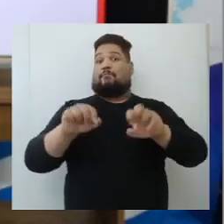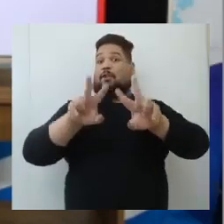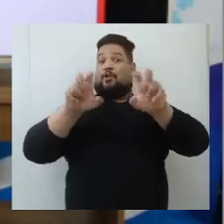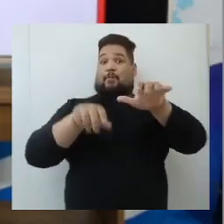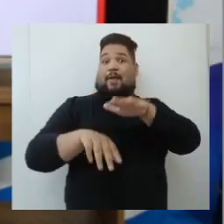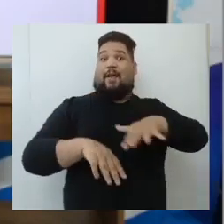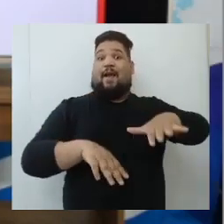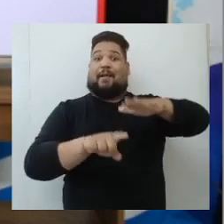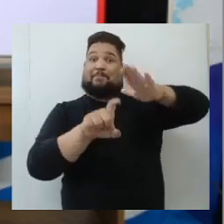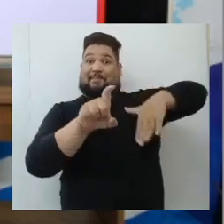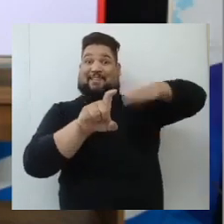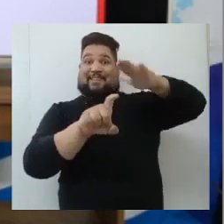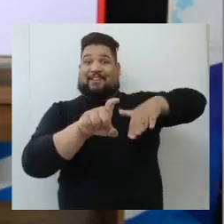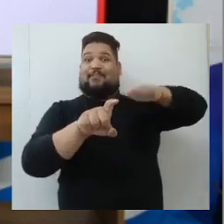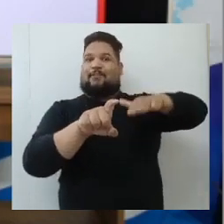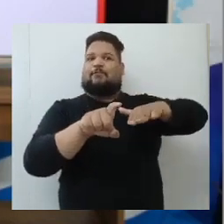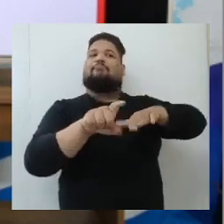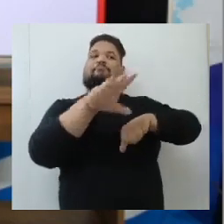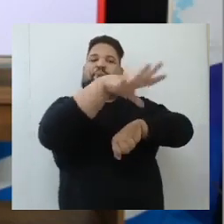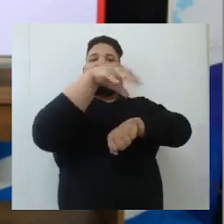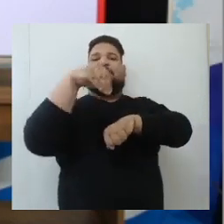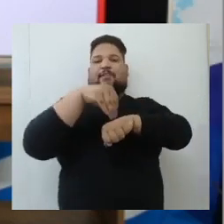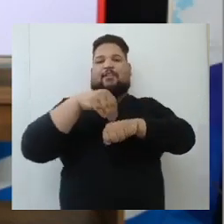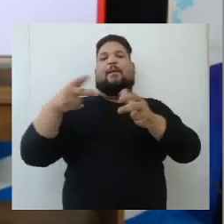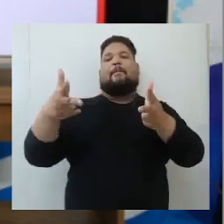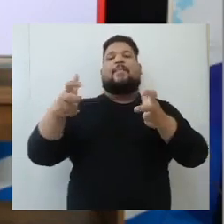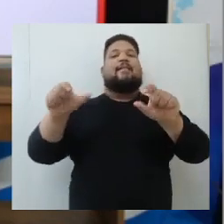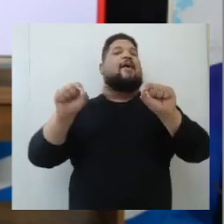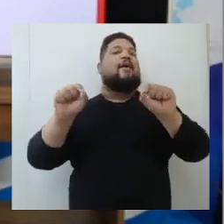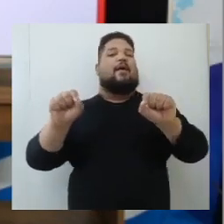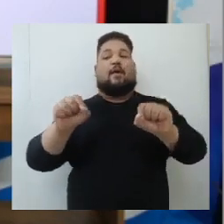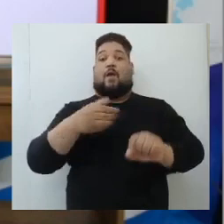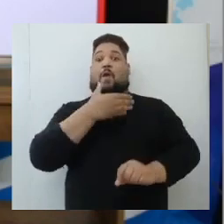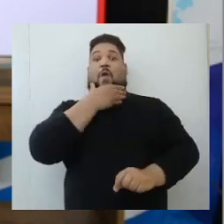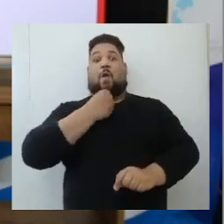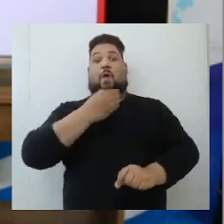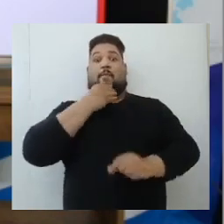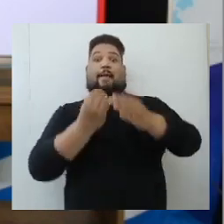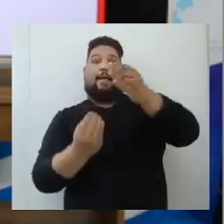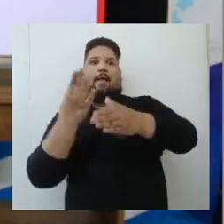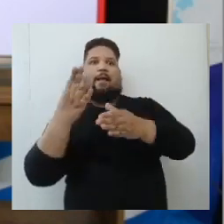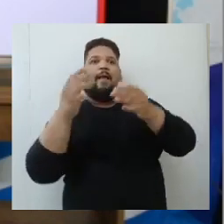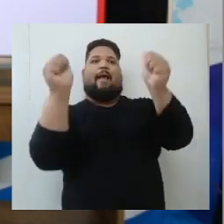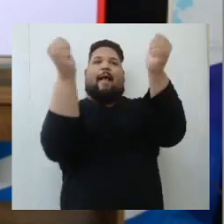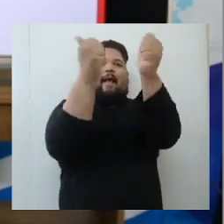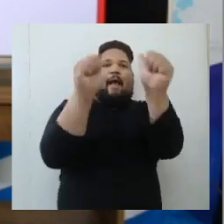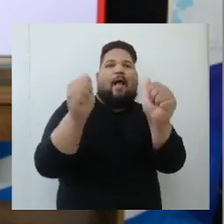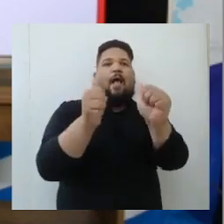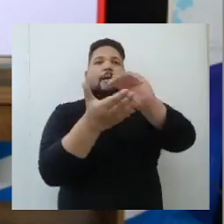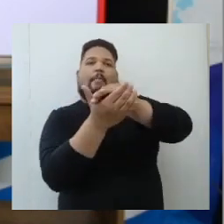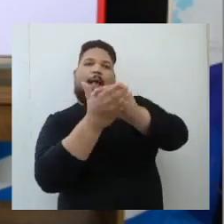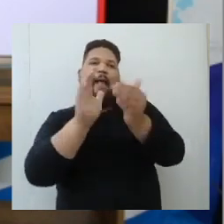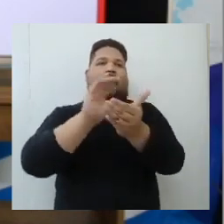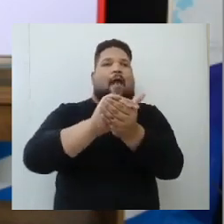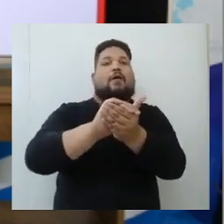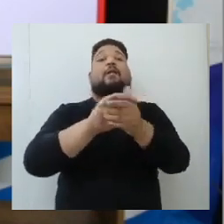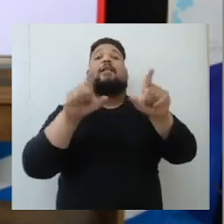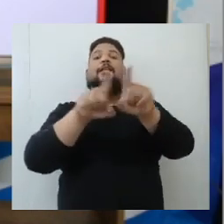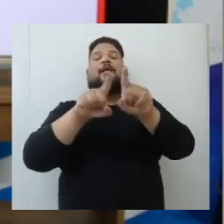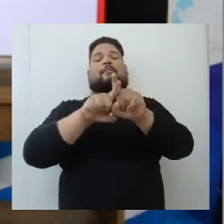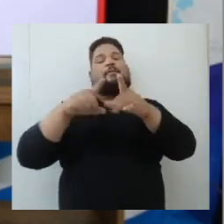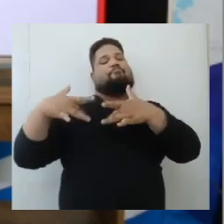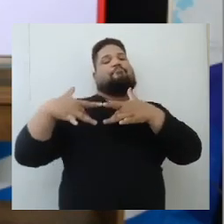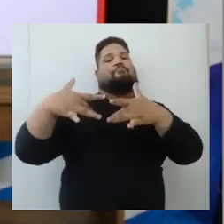mitológica, nós já temos a questão do homem feito a partir de um molde de barro e da bondade dos